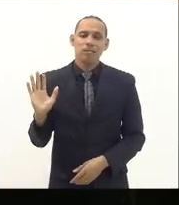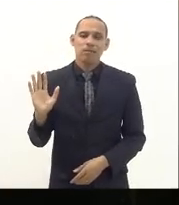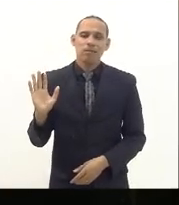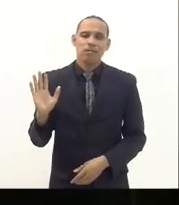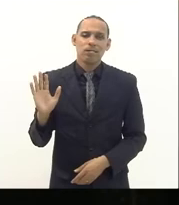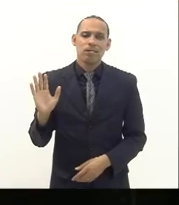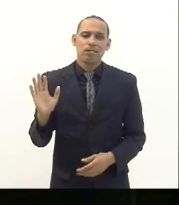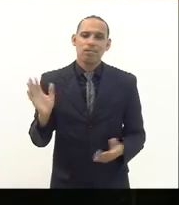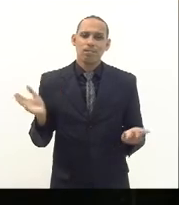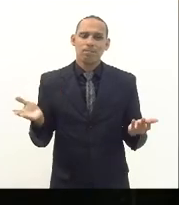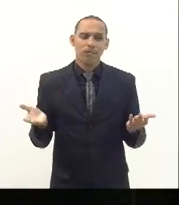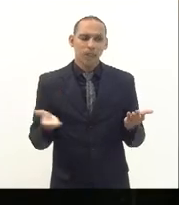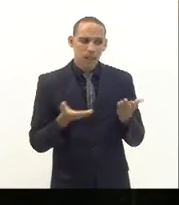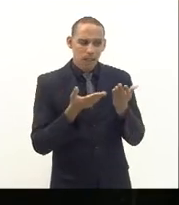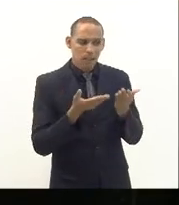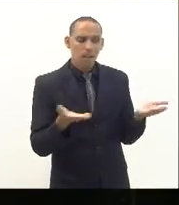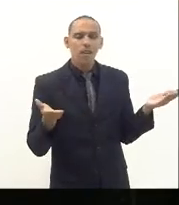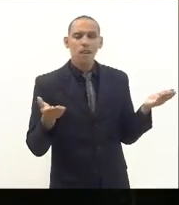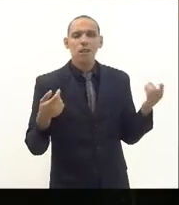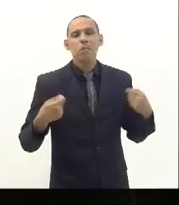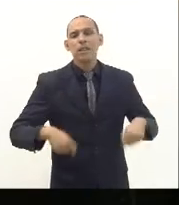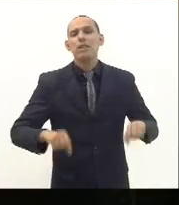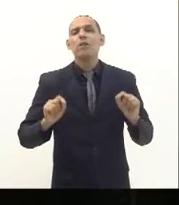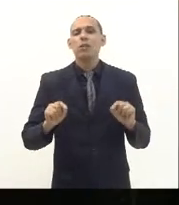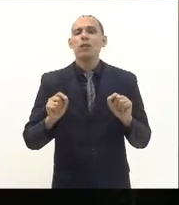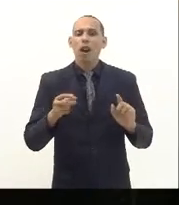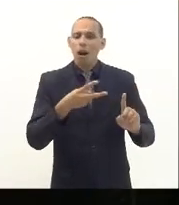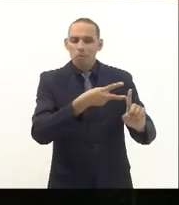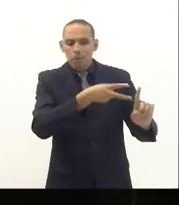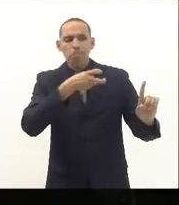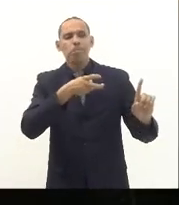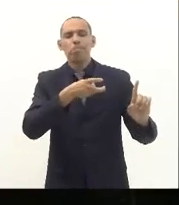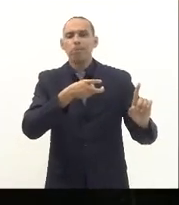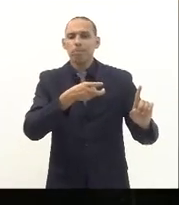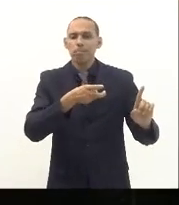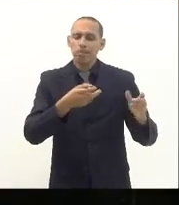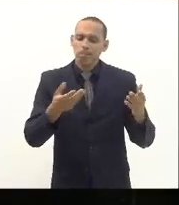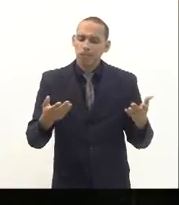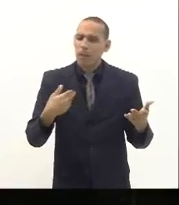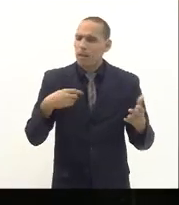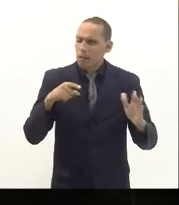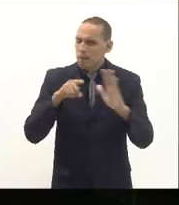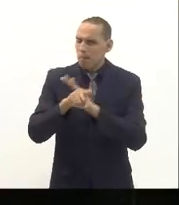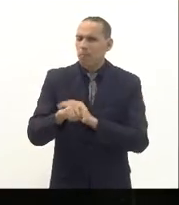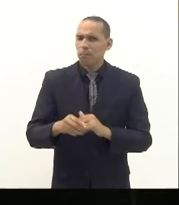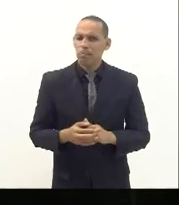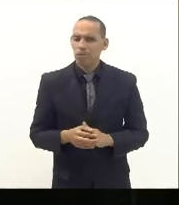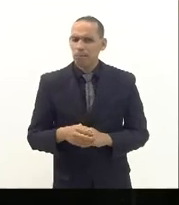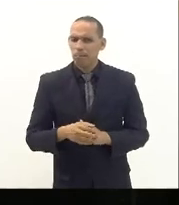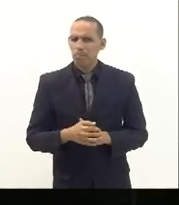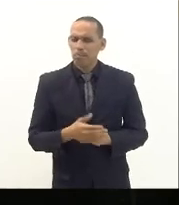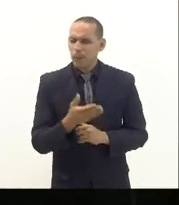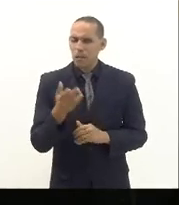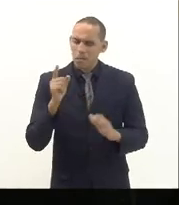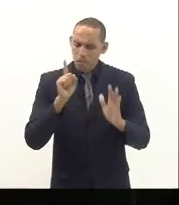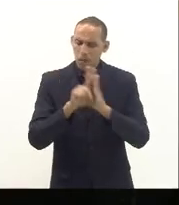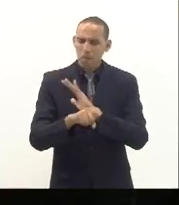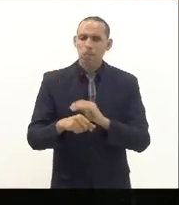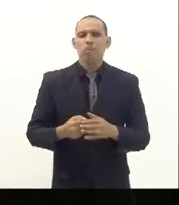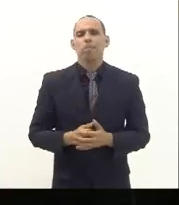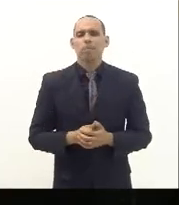e estão por eles eles precisam ser reconhecidos então eu pergunto aqui faço um questionamento